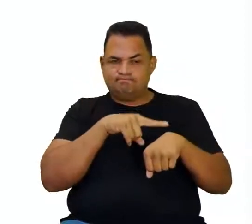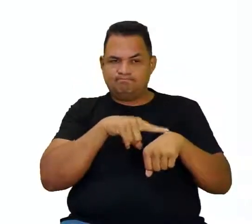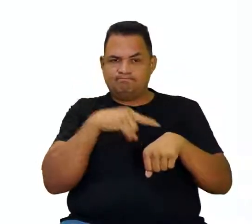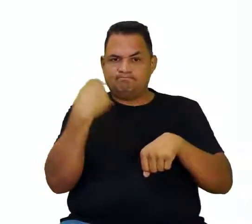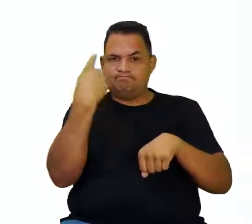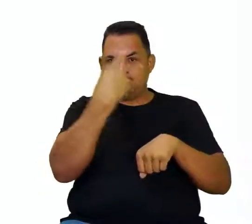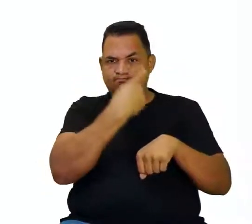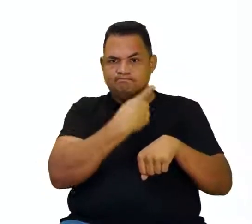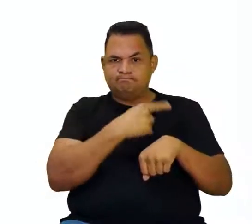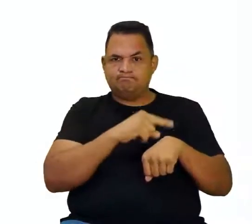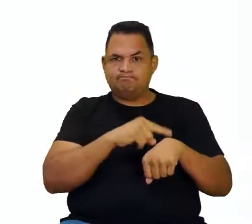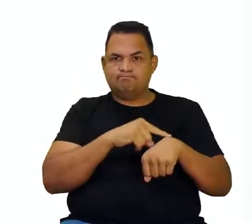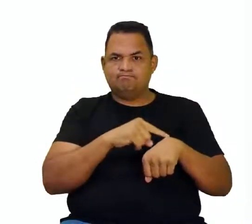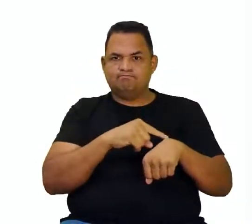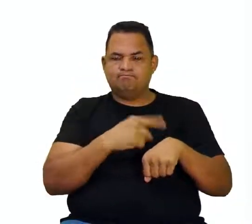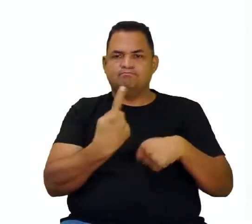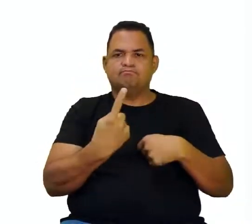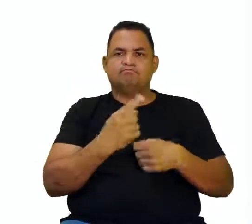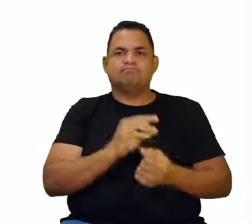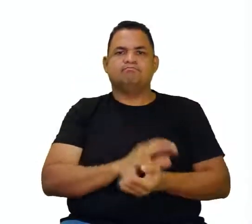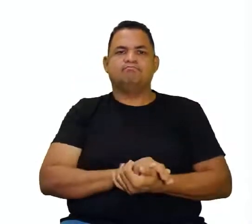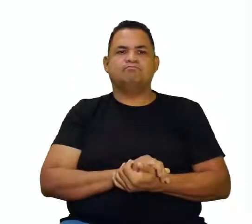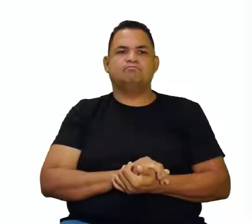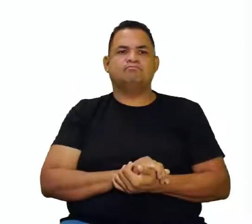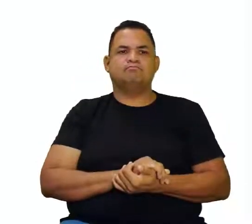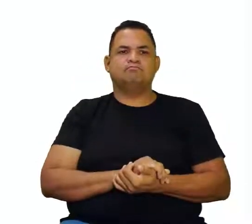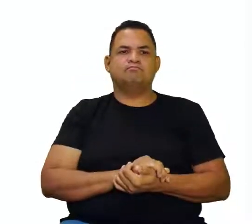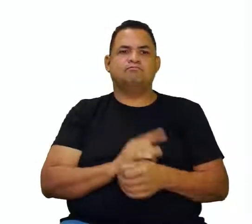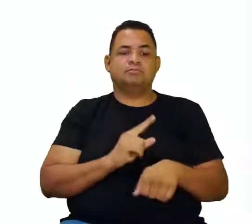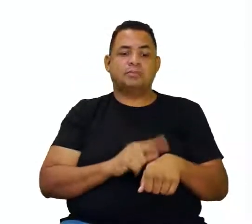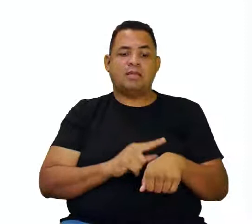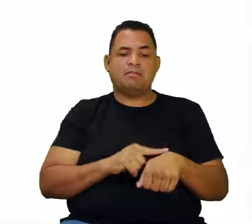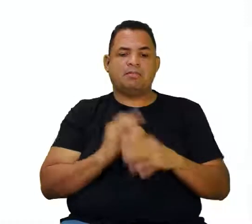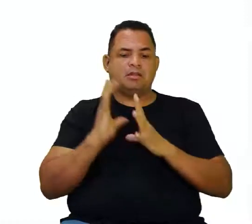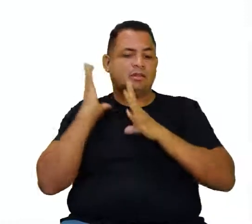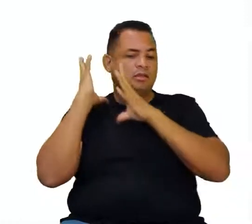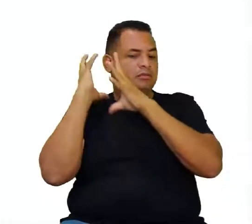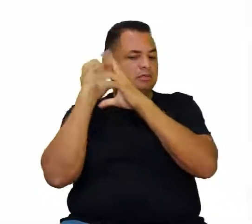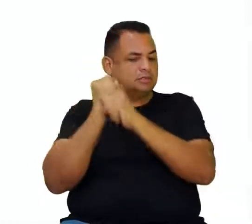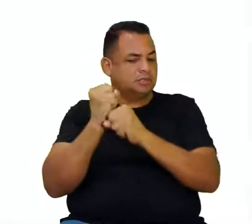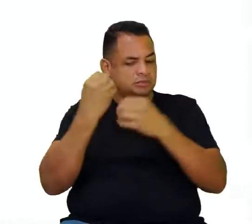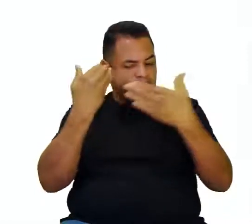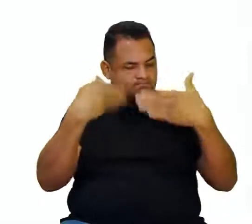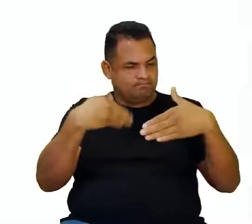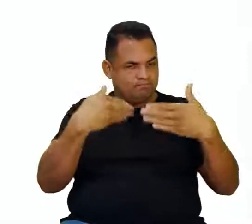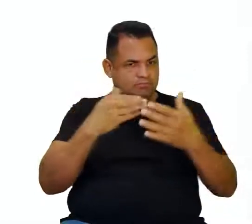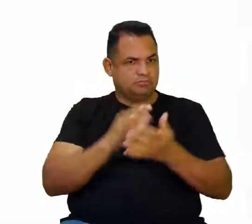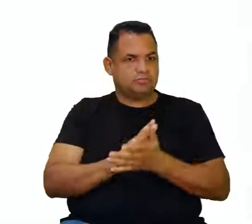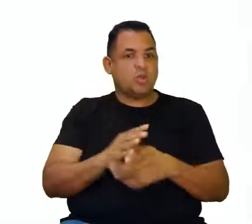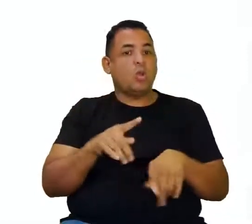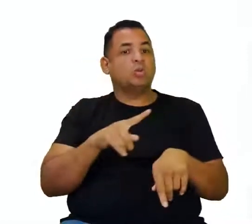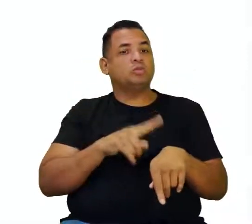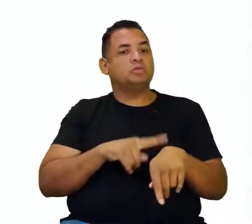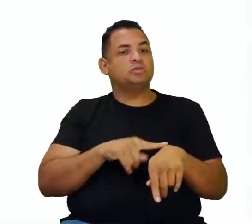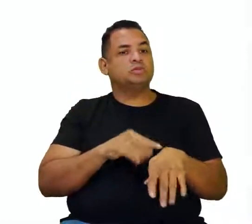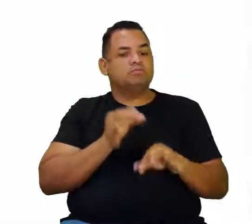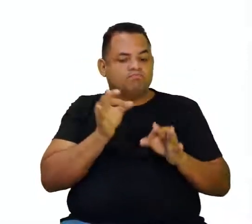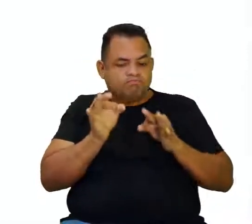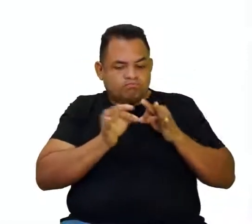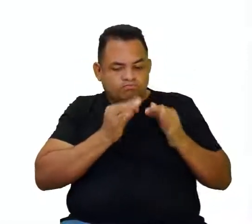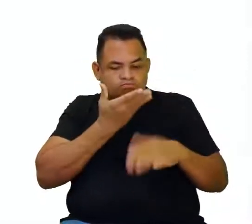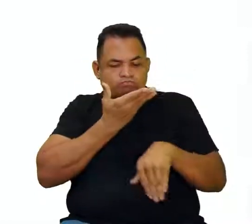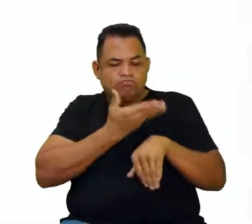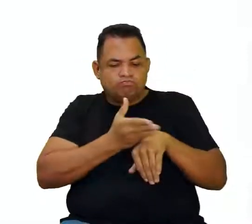Pessoal, prestar atenção no tempo. Seja ele no tempo para revisar as provas ou no tempo para se